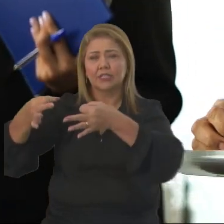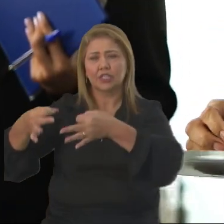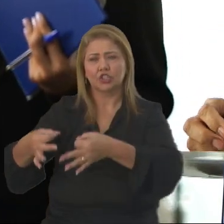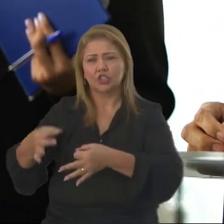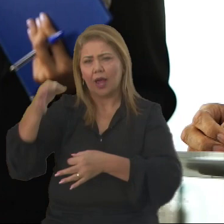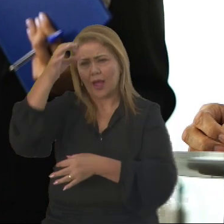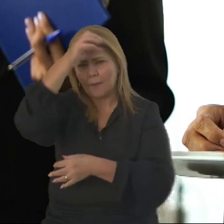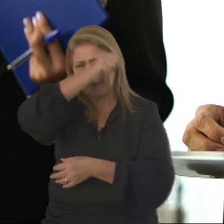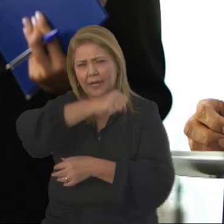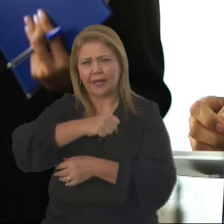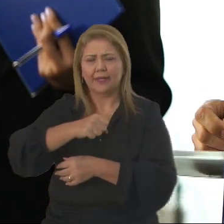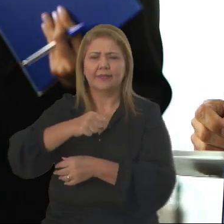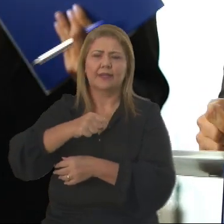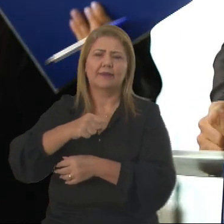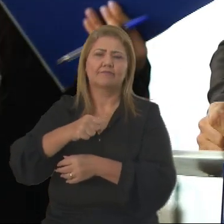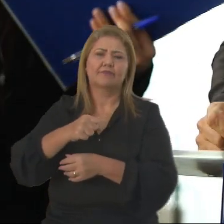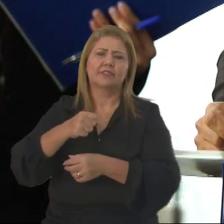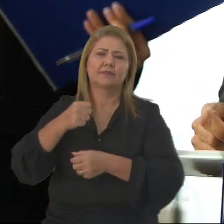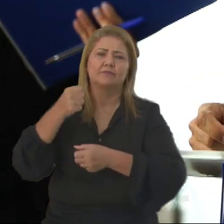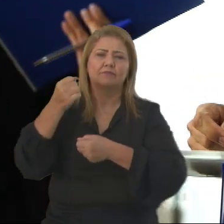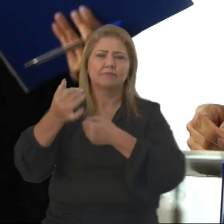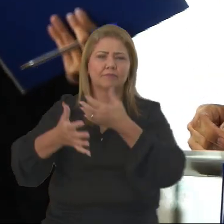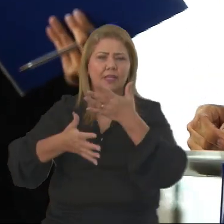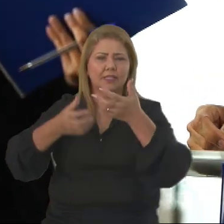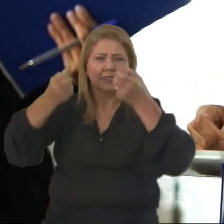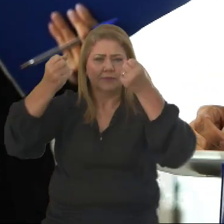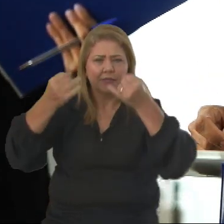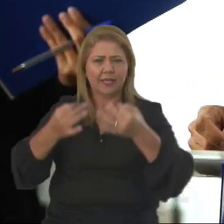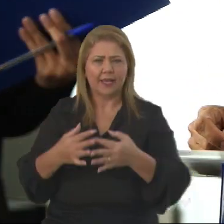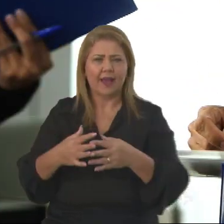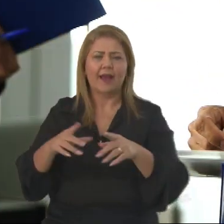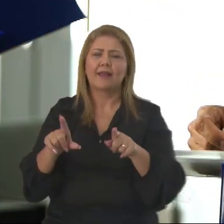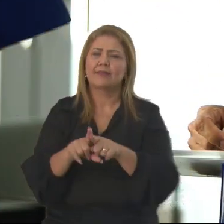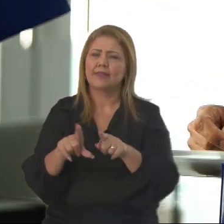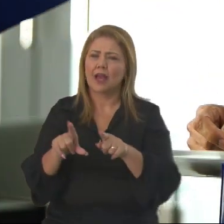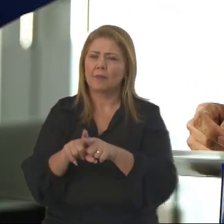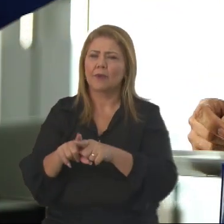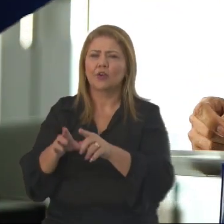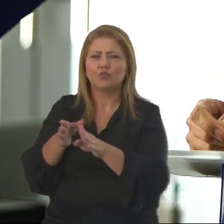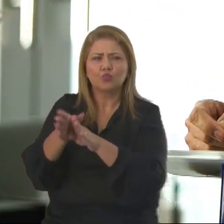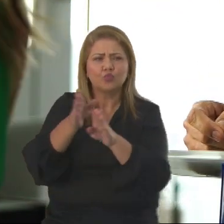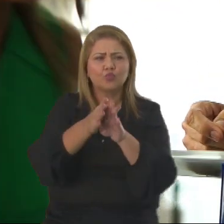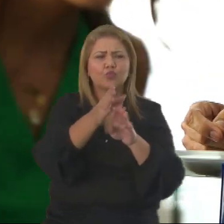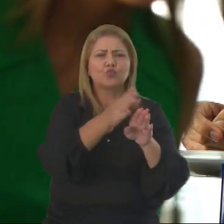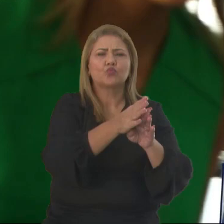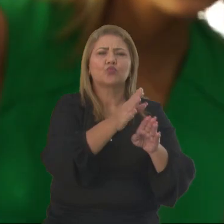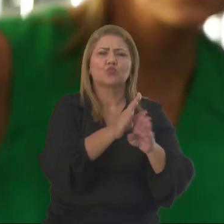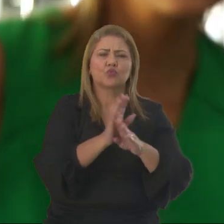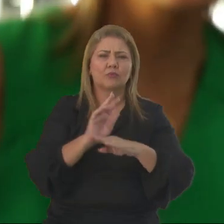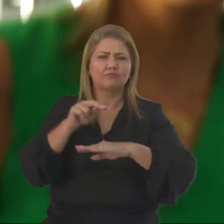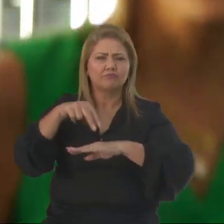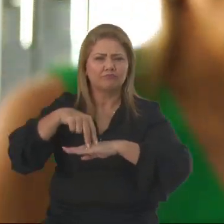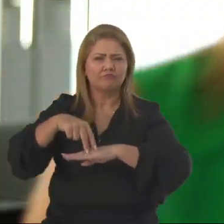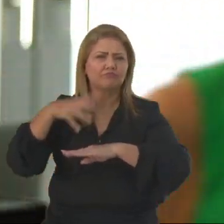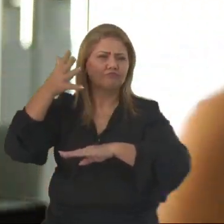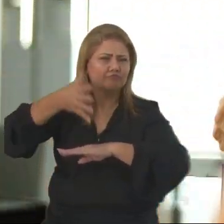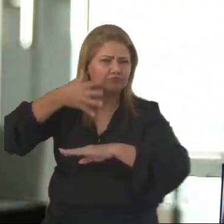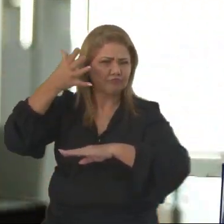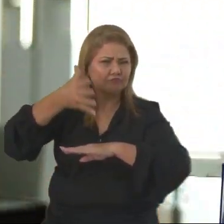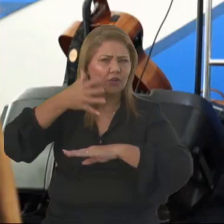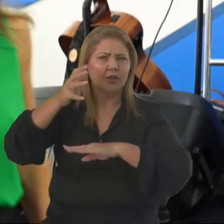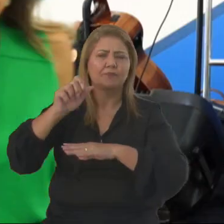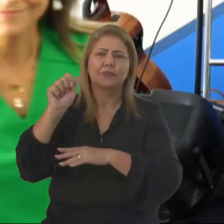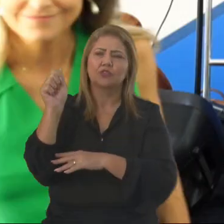de Falar e Influenciar. É personal e professional coach com formação pela Sociedade Brasileira de